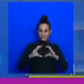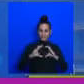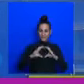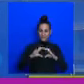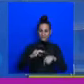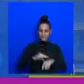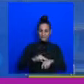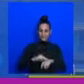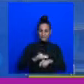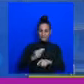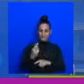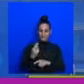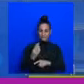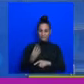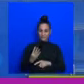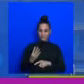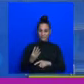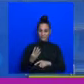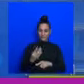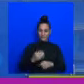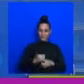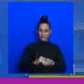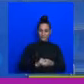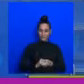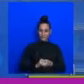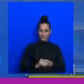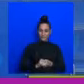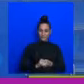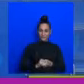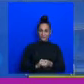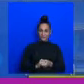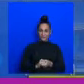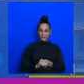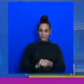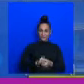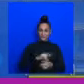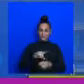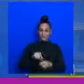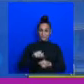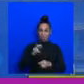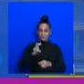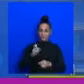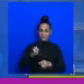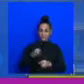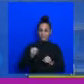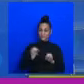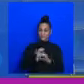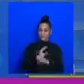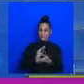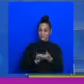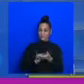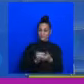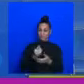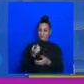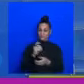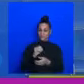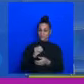Bola marrom, 24. Marrom, número 24. Foram sorteados 5 números, faltam 10.